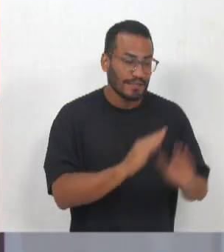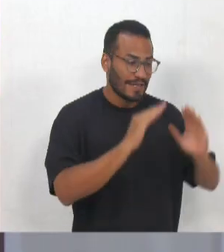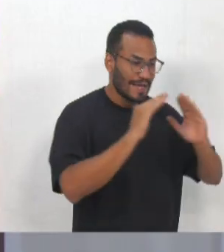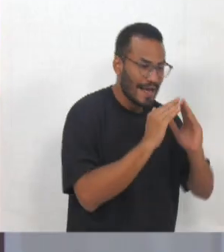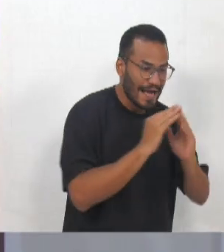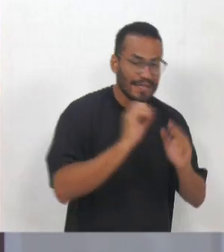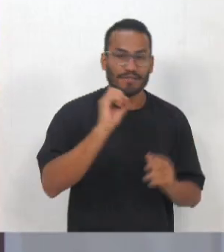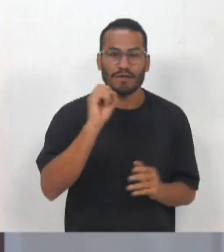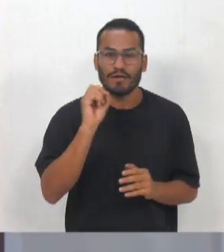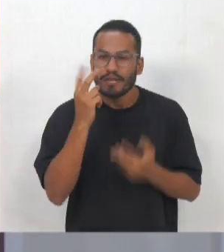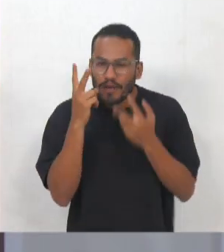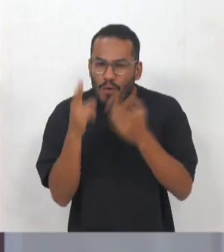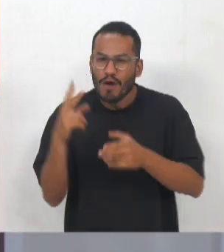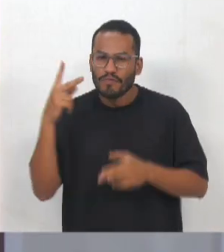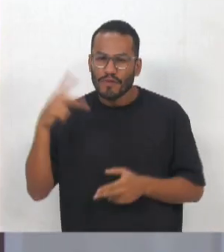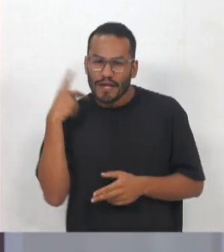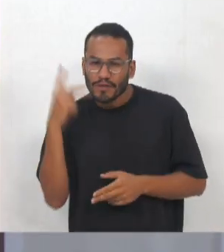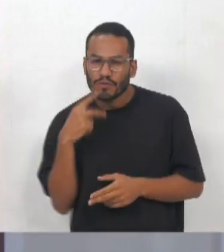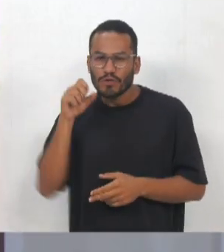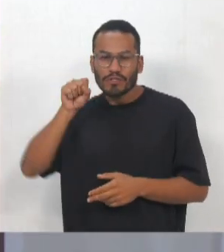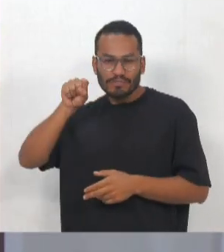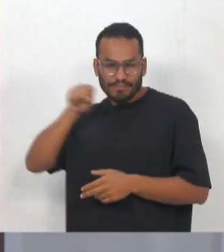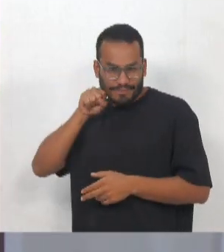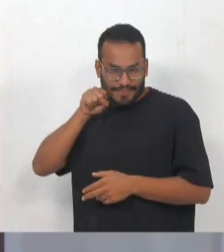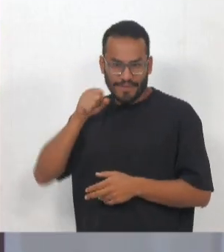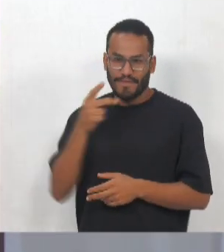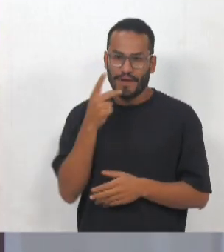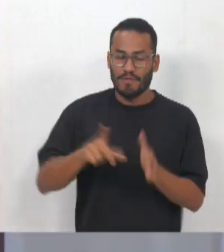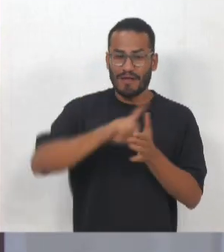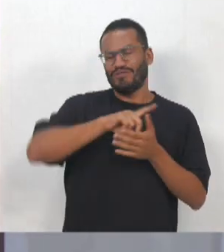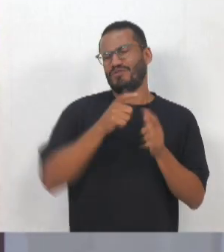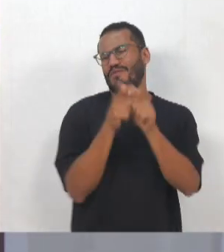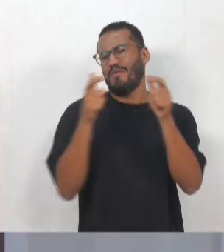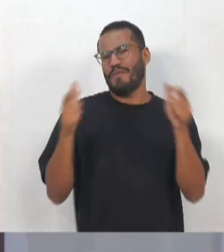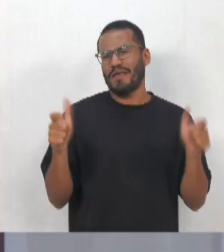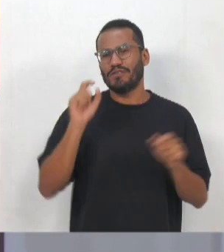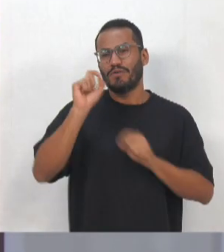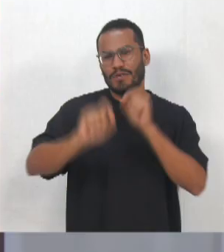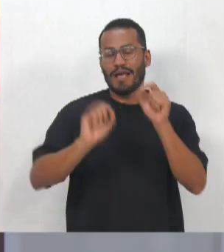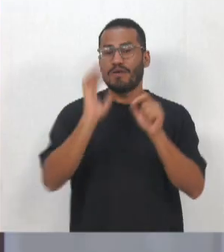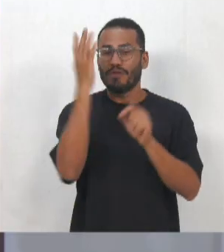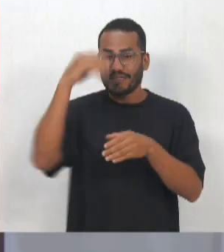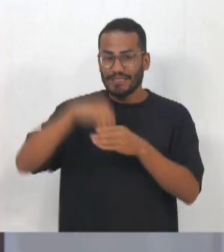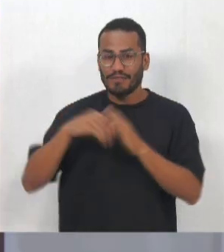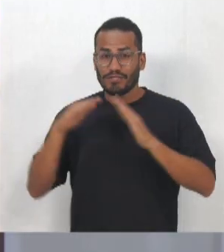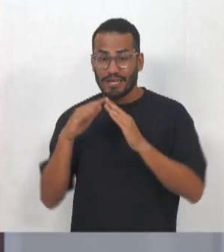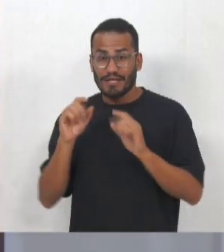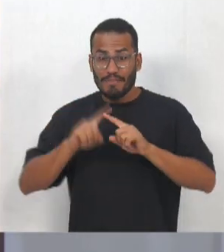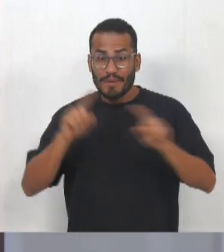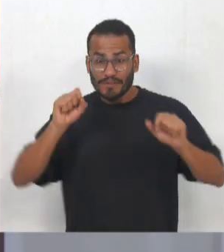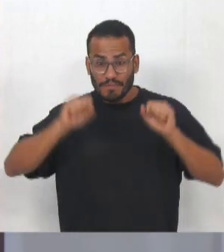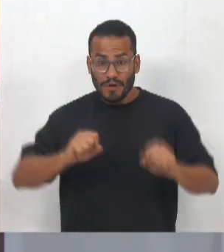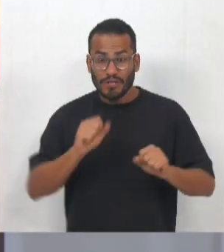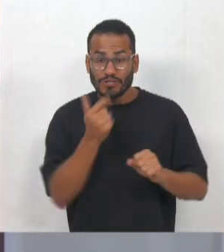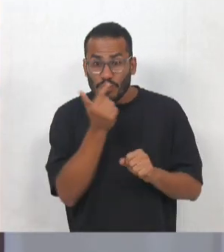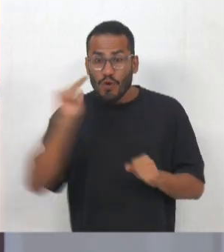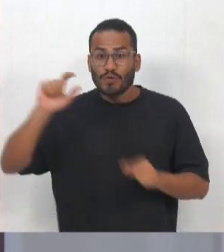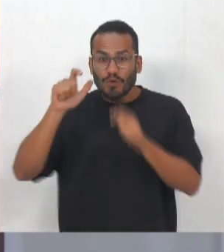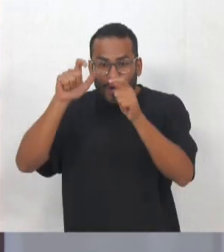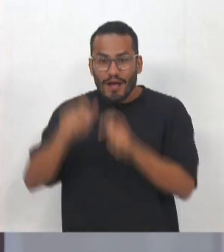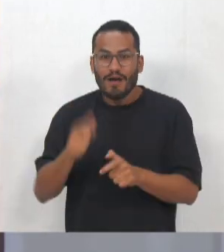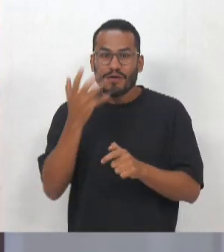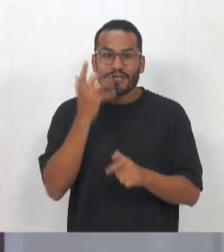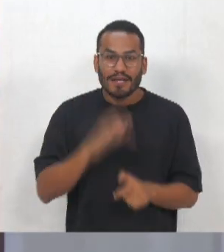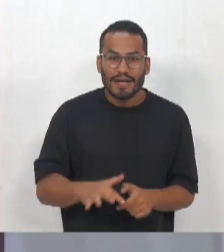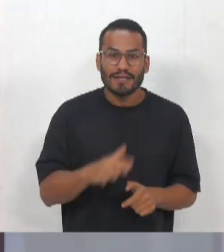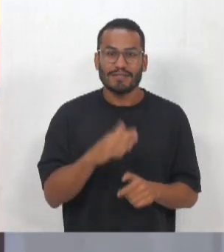como o vereador Silvio Zimmermann citou, que geralmente é o que mais acontece, mas também pode acontecer em outros espaços, né, onde as crianças